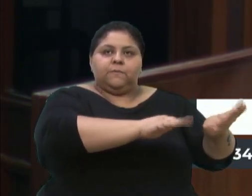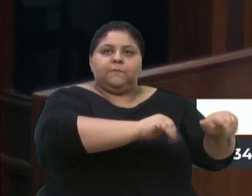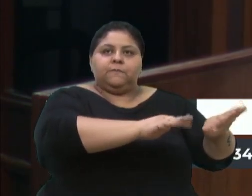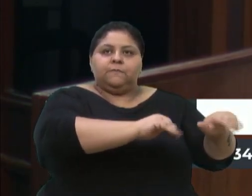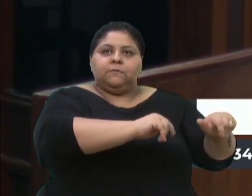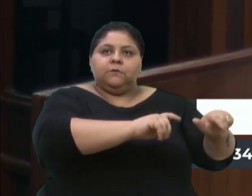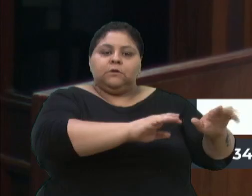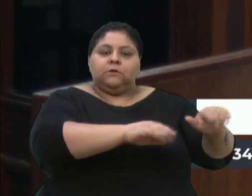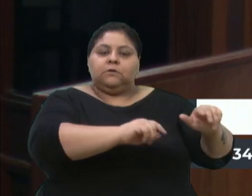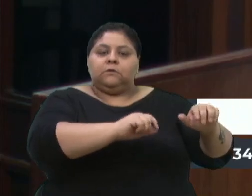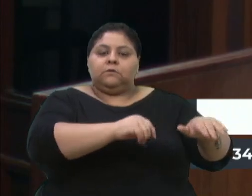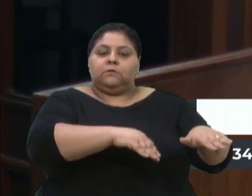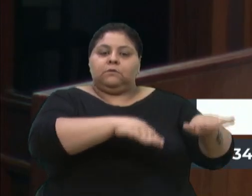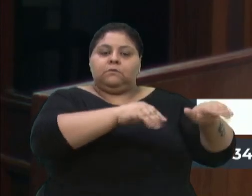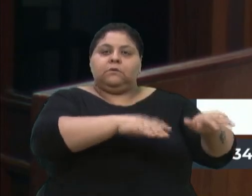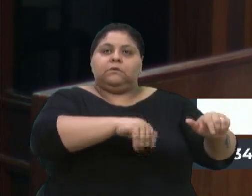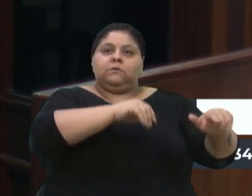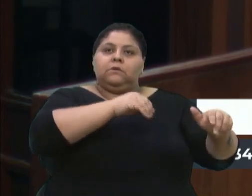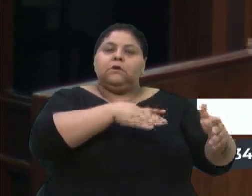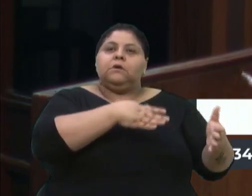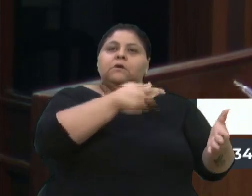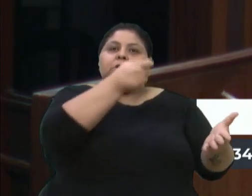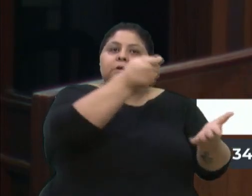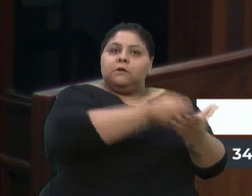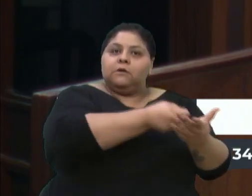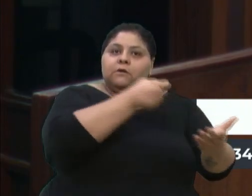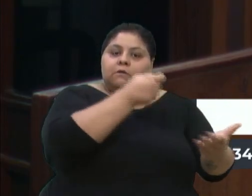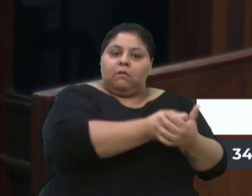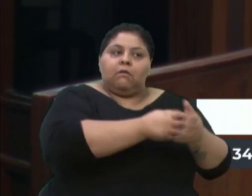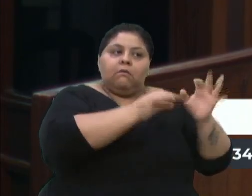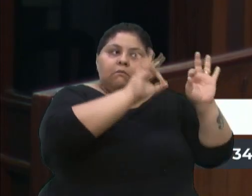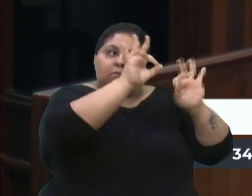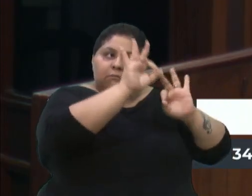para aprovar, fazer seus ajustes,